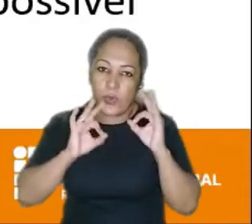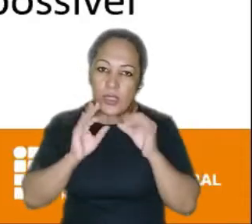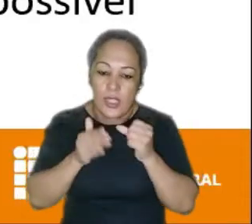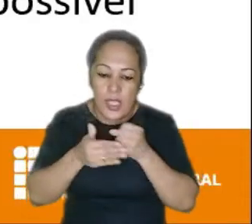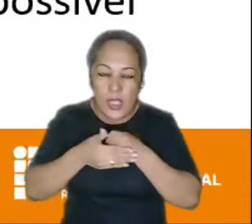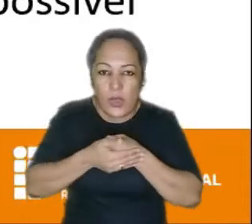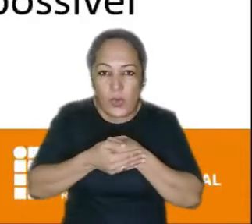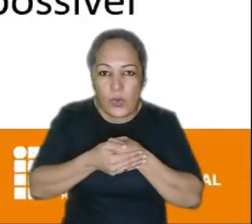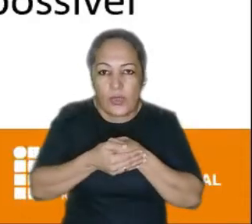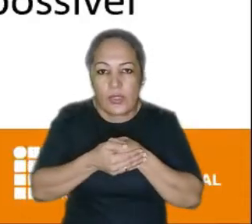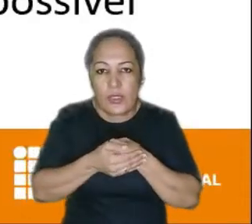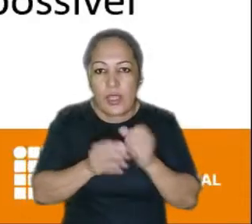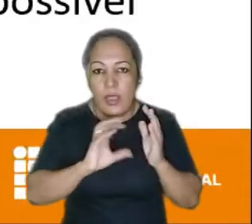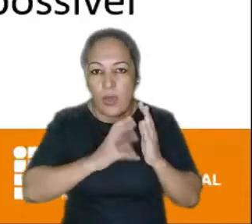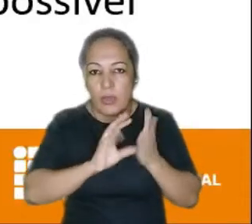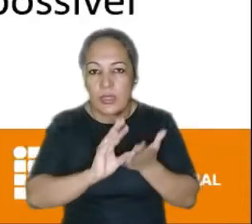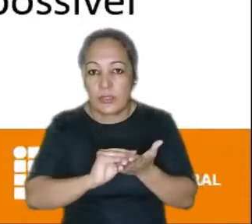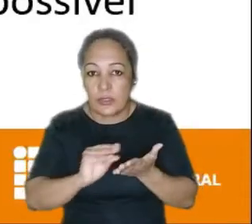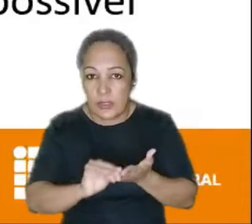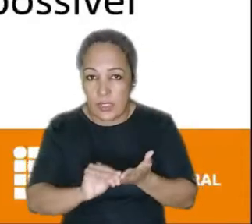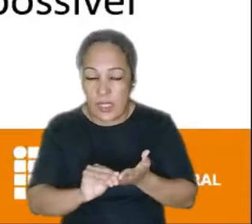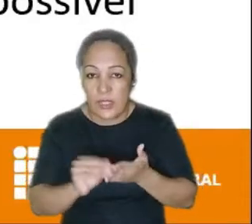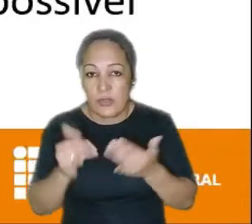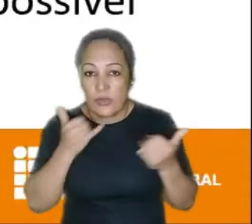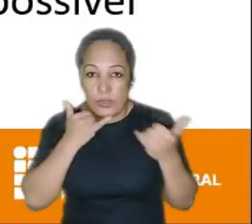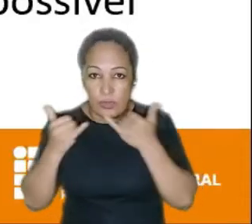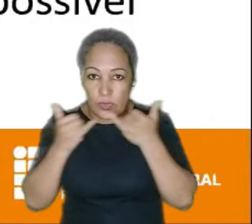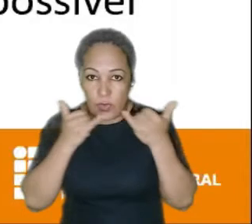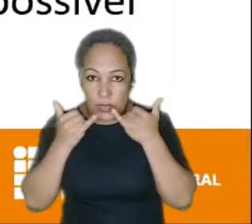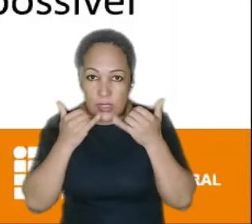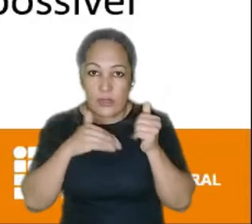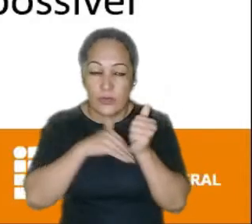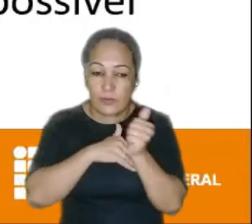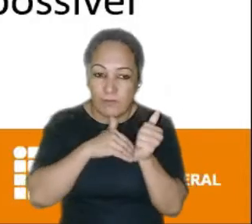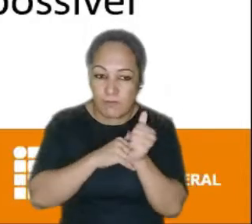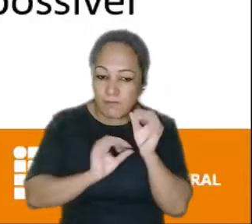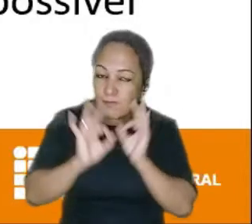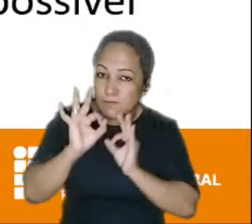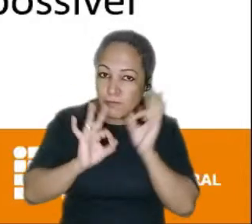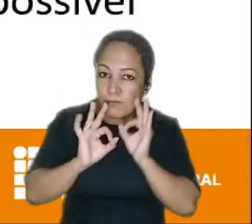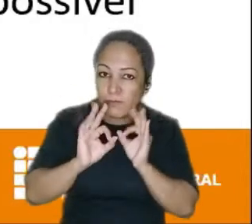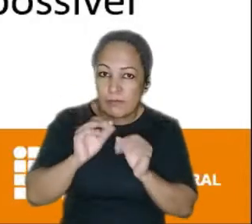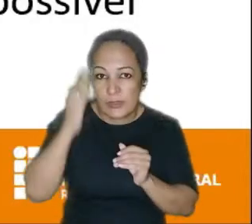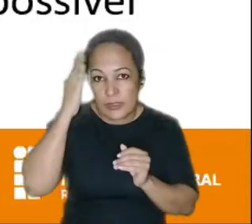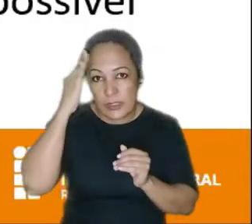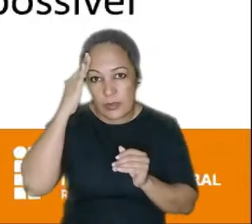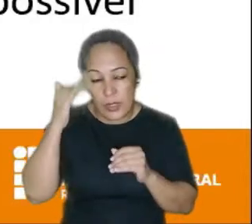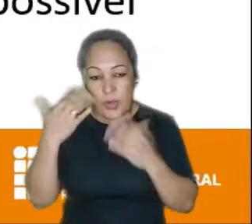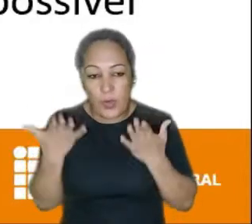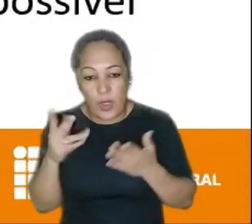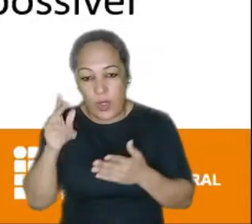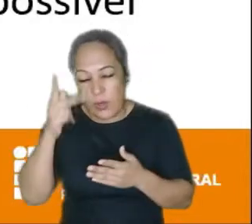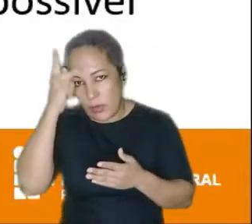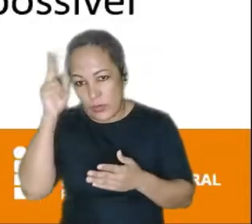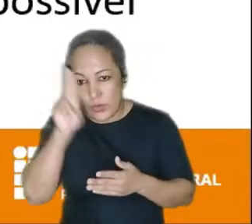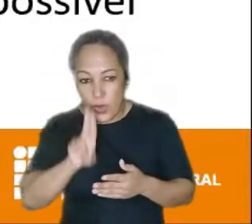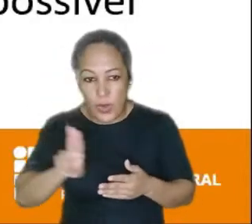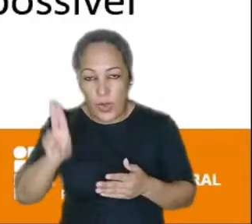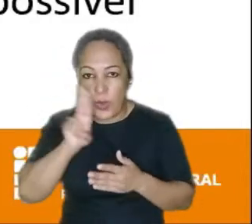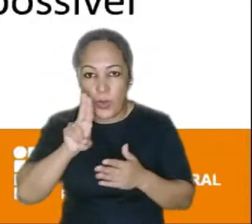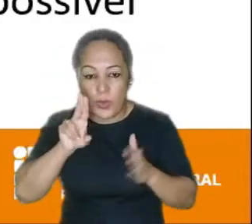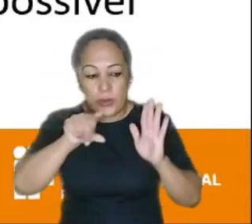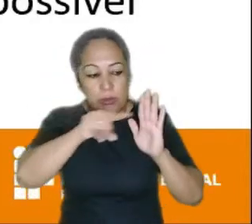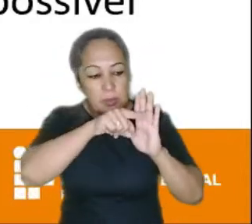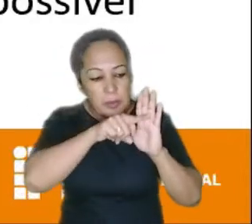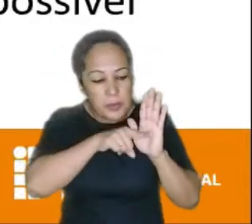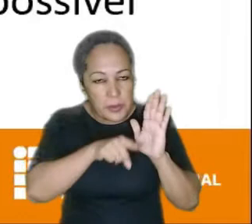o acesso à informação, então a gente consegue controlar quem acessa qual base, qual tabela, a gente consegue criar